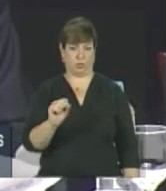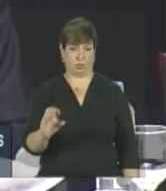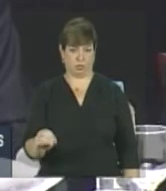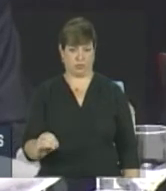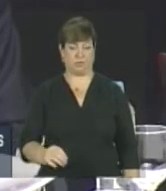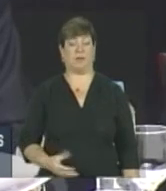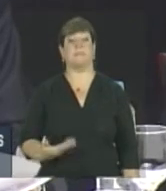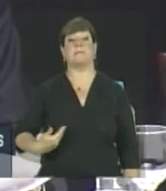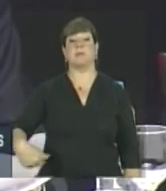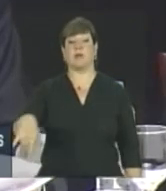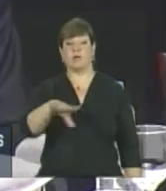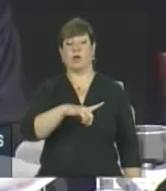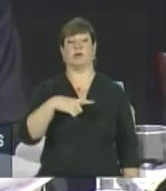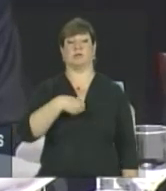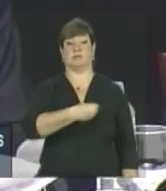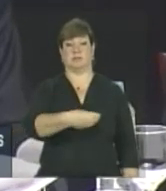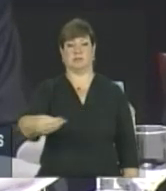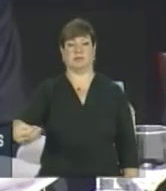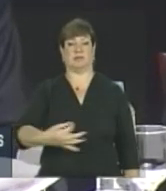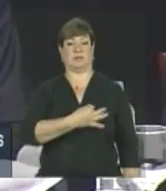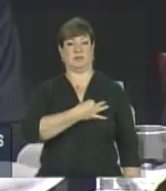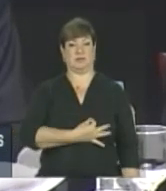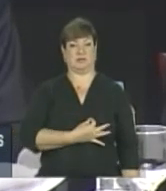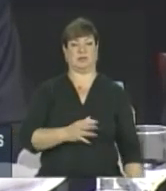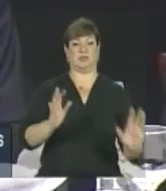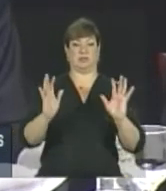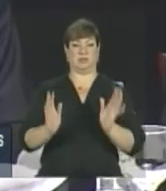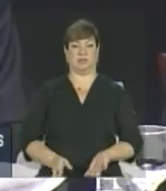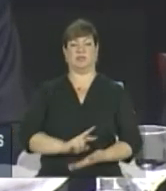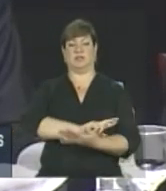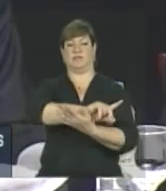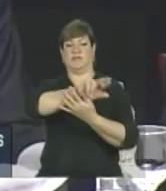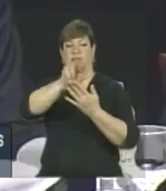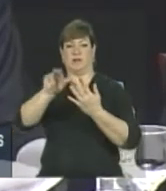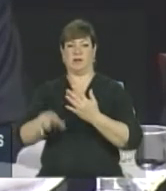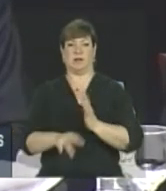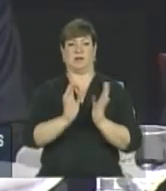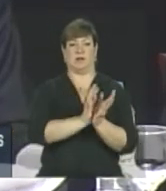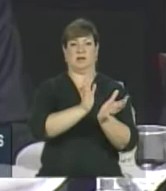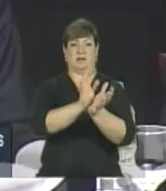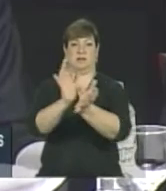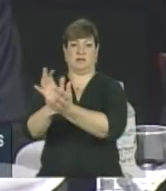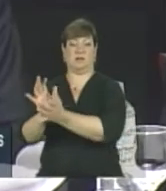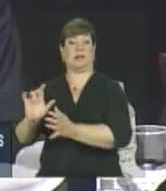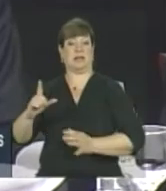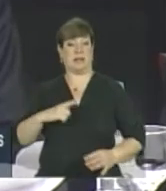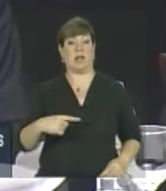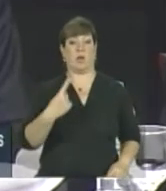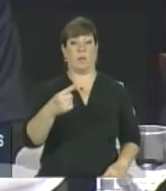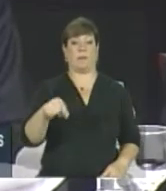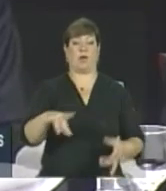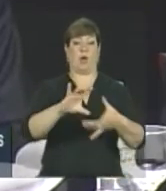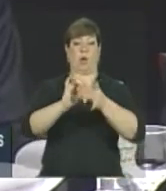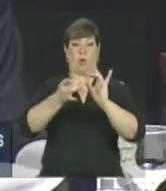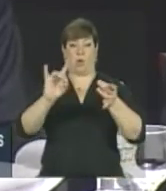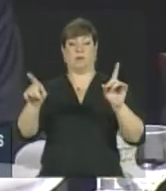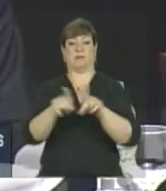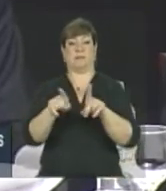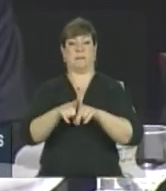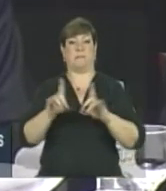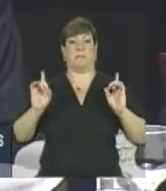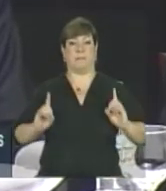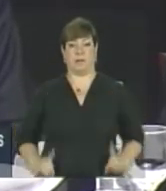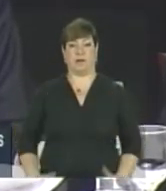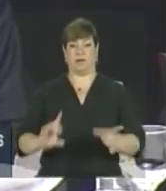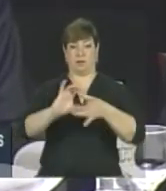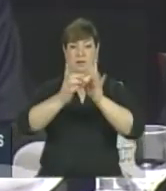Nós distribuímos essas medalhas em diversas categorias. Tem uma categoria que é olímpica e paralímpica.